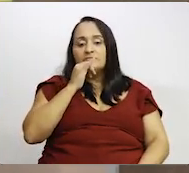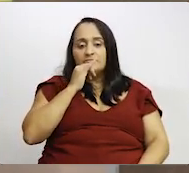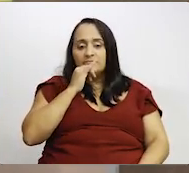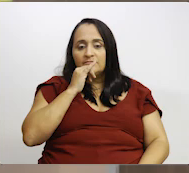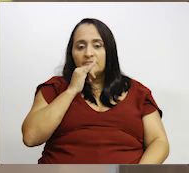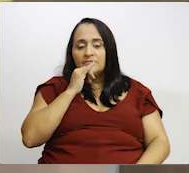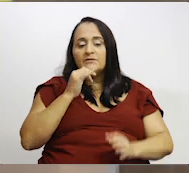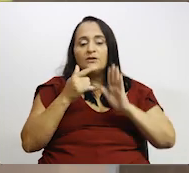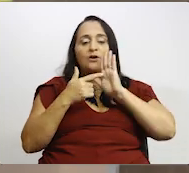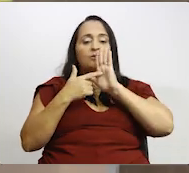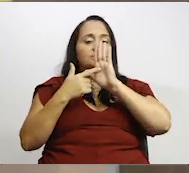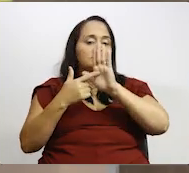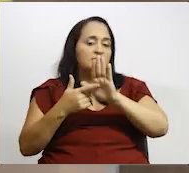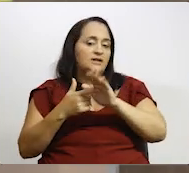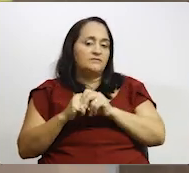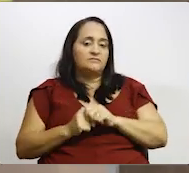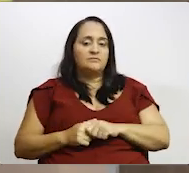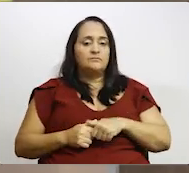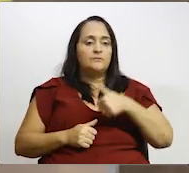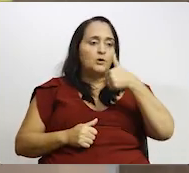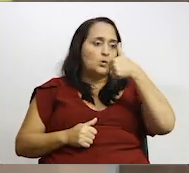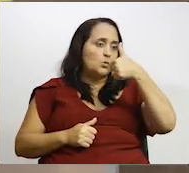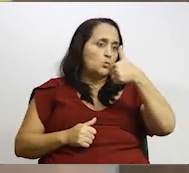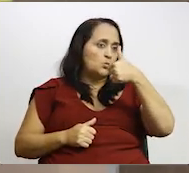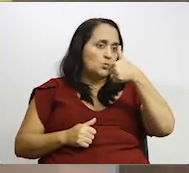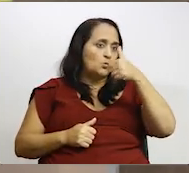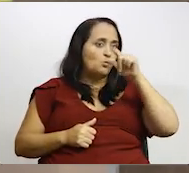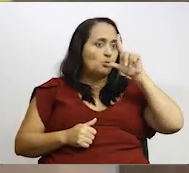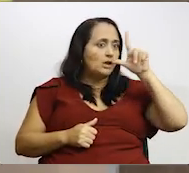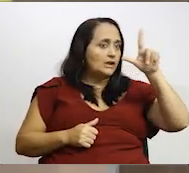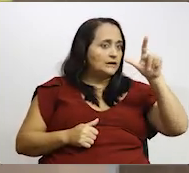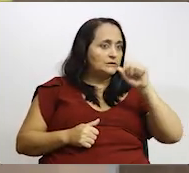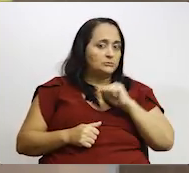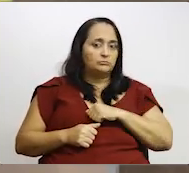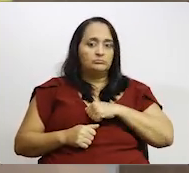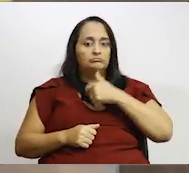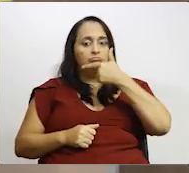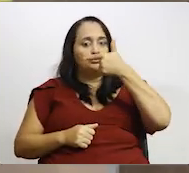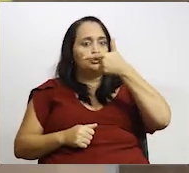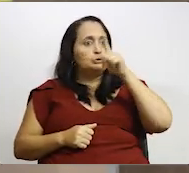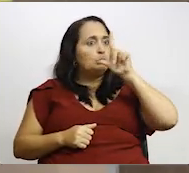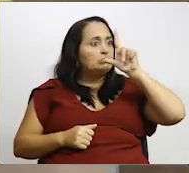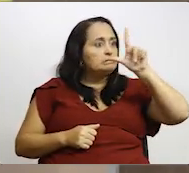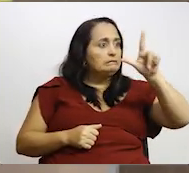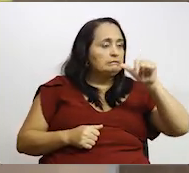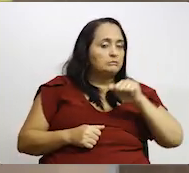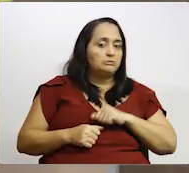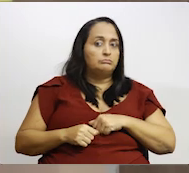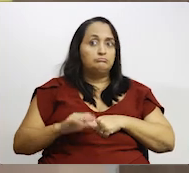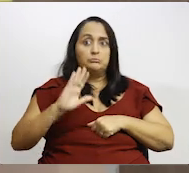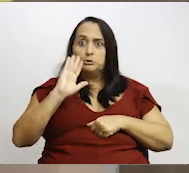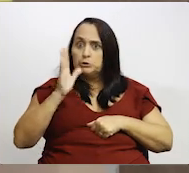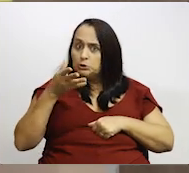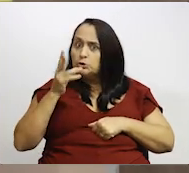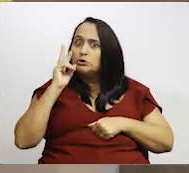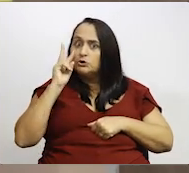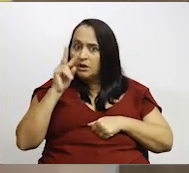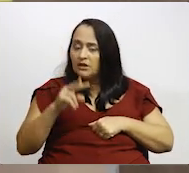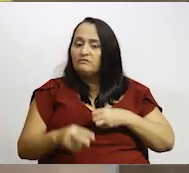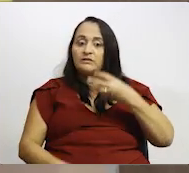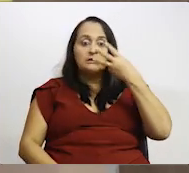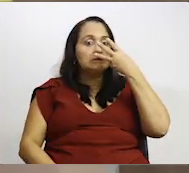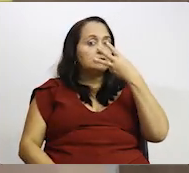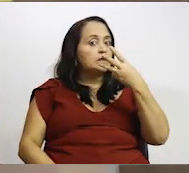que os refrigerantes eles são vendidos em 1 litro, 2 litros, já vi até 3 litros sendo vendido nos